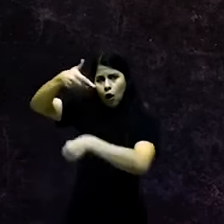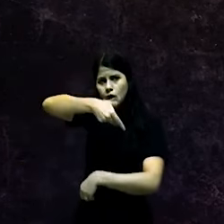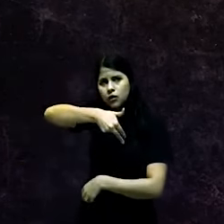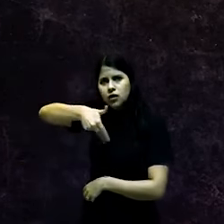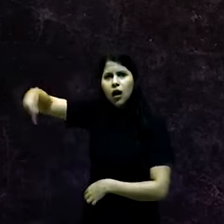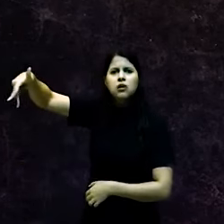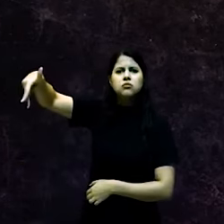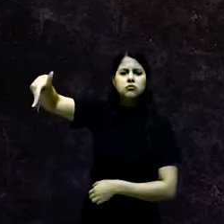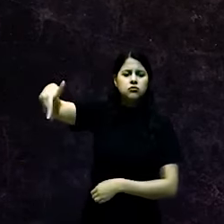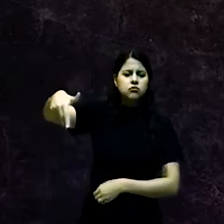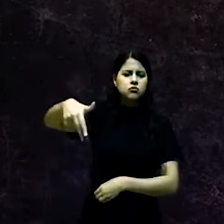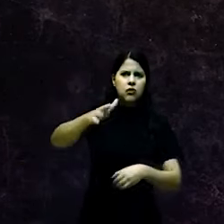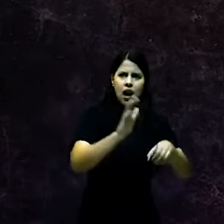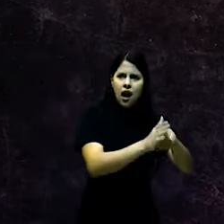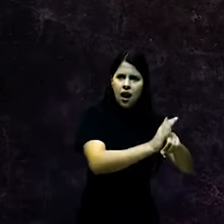Saia daí, Elias.